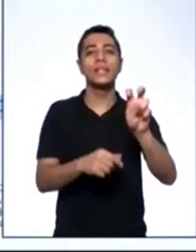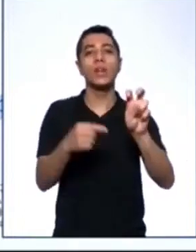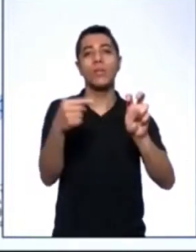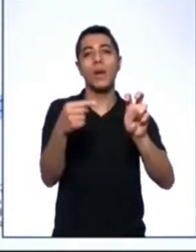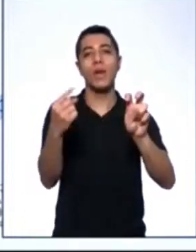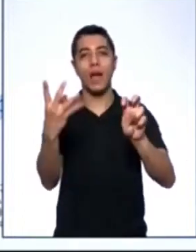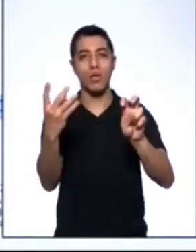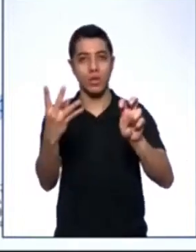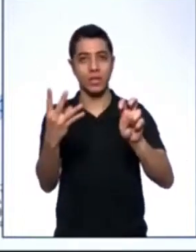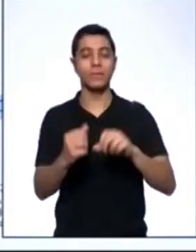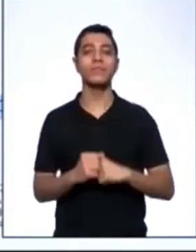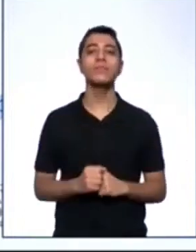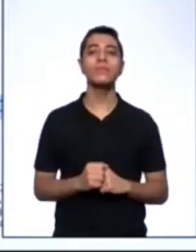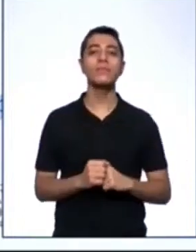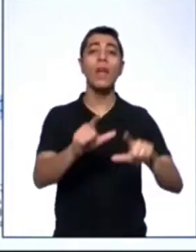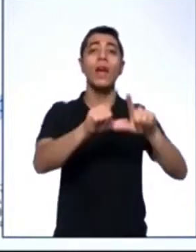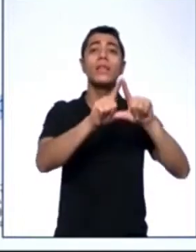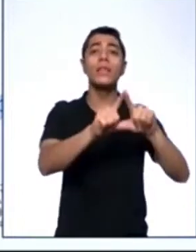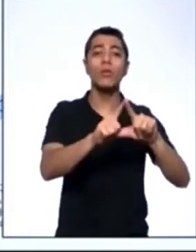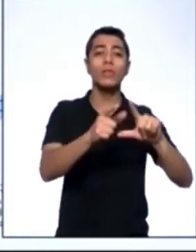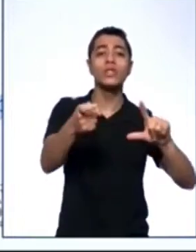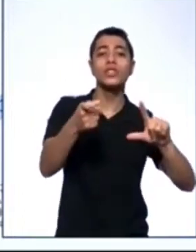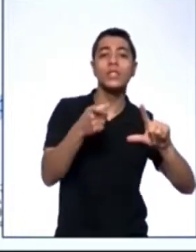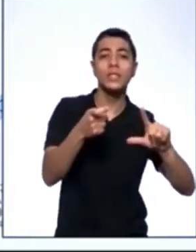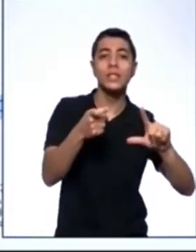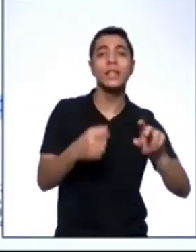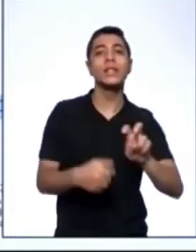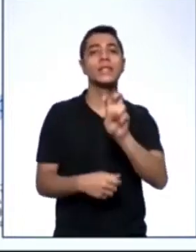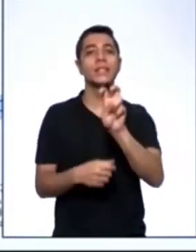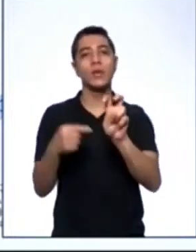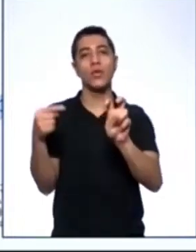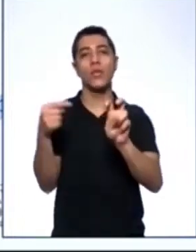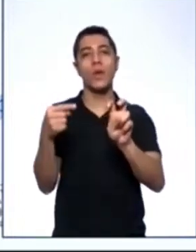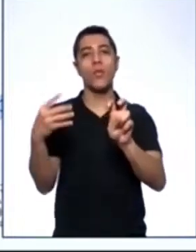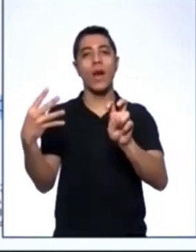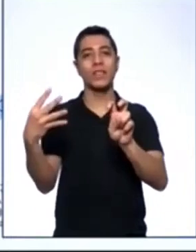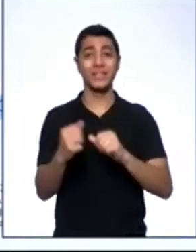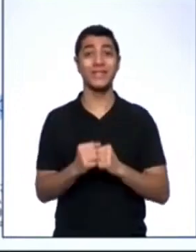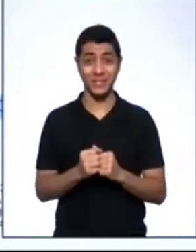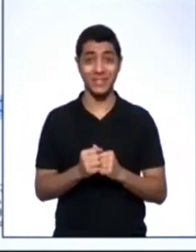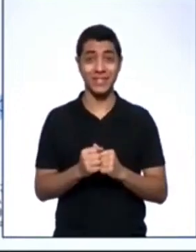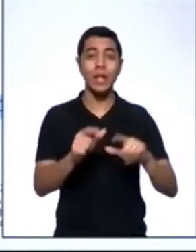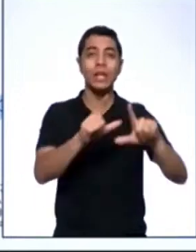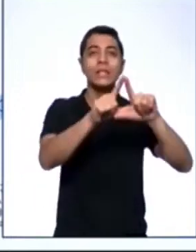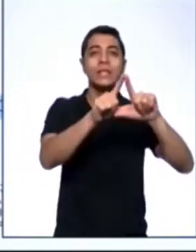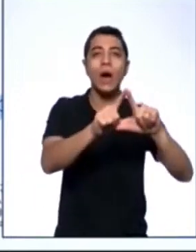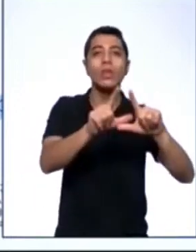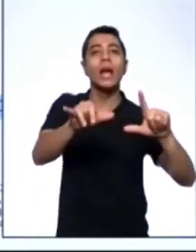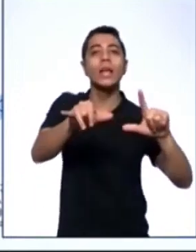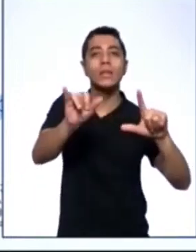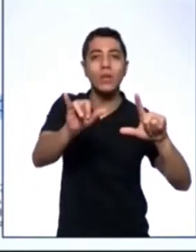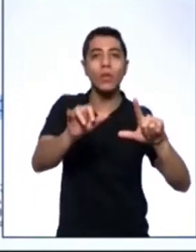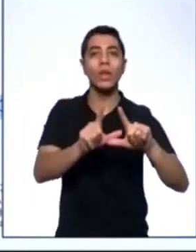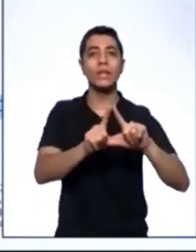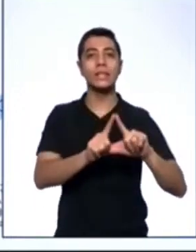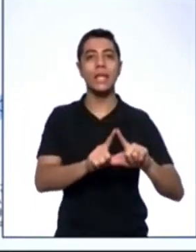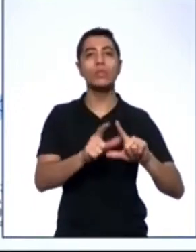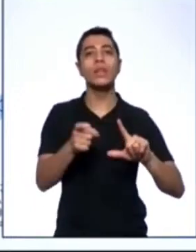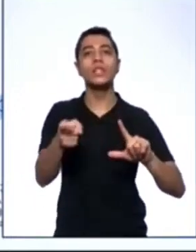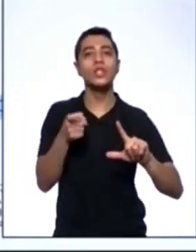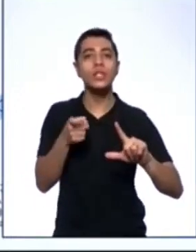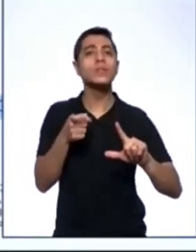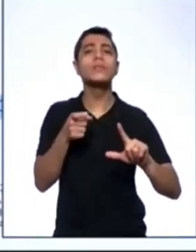sempre sempre sempre que você faz Delta aí por um Delta X é o coeficiente angular